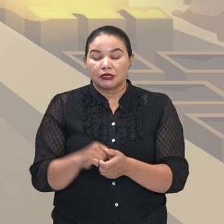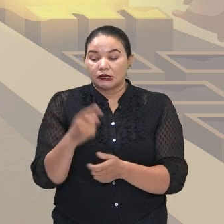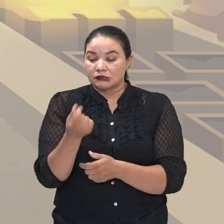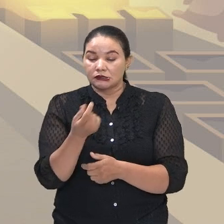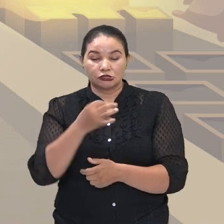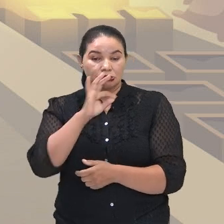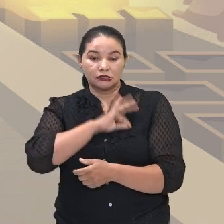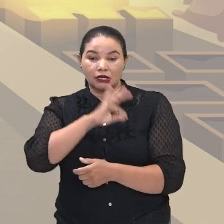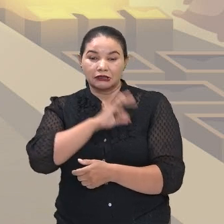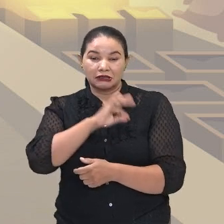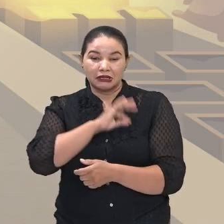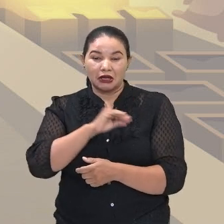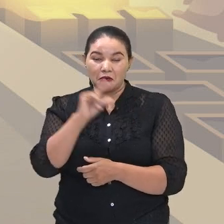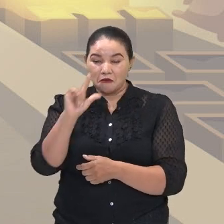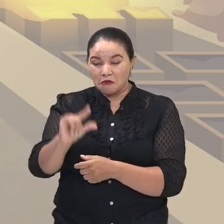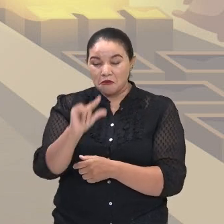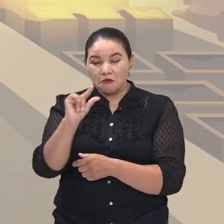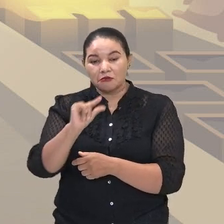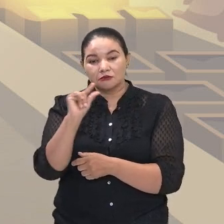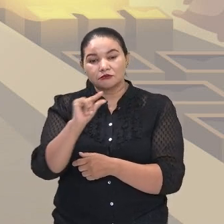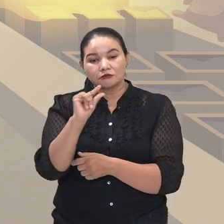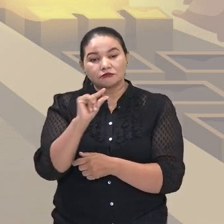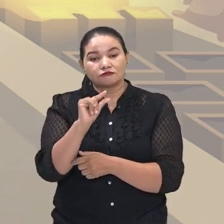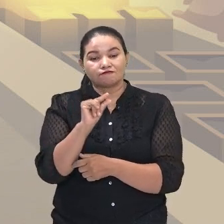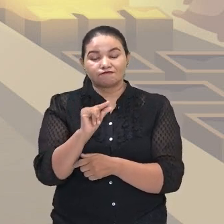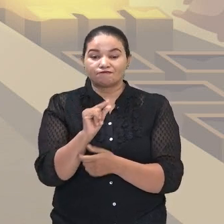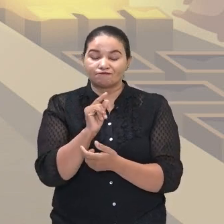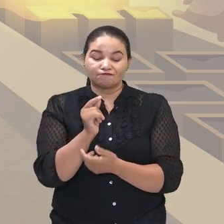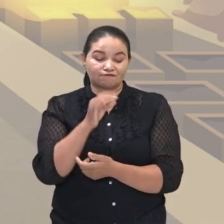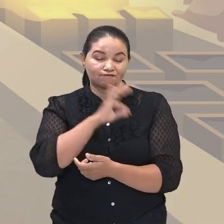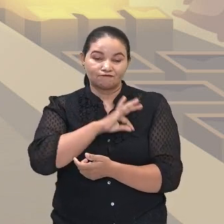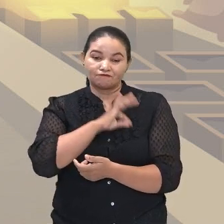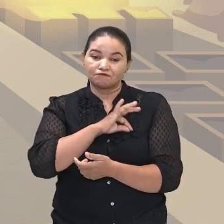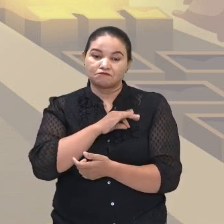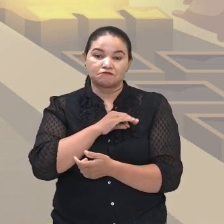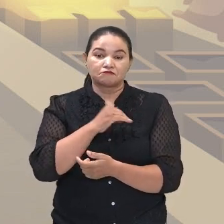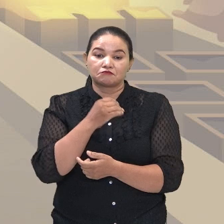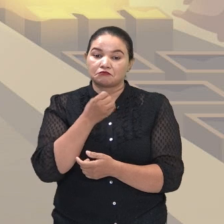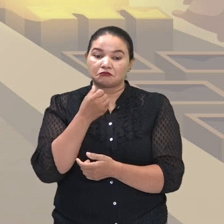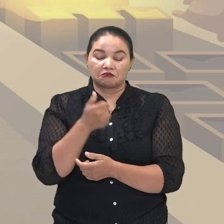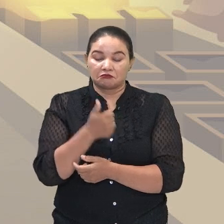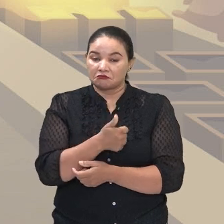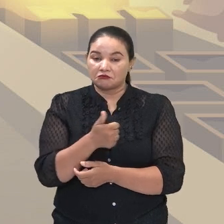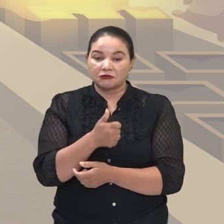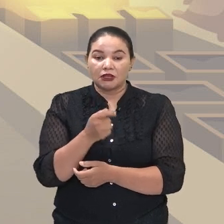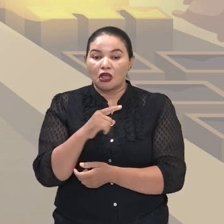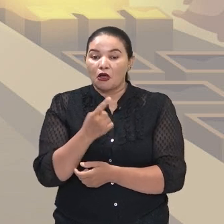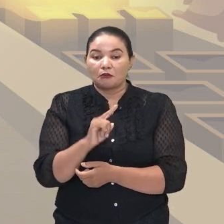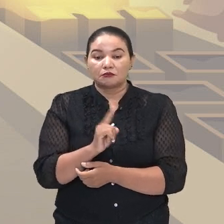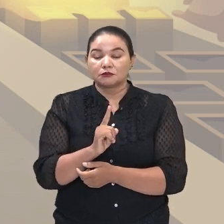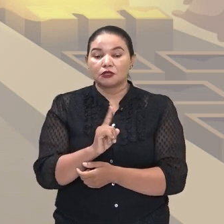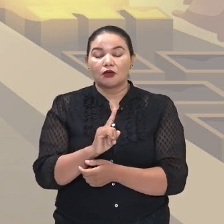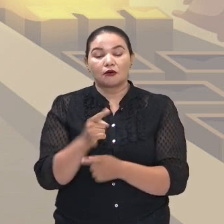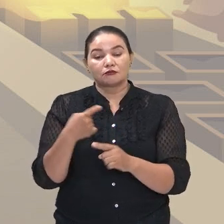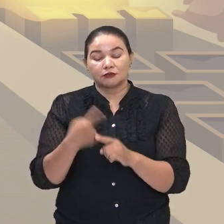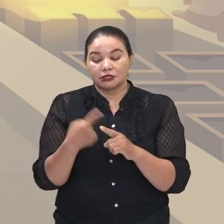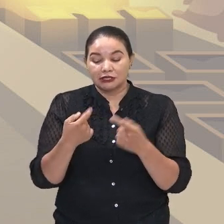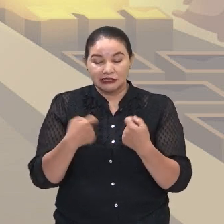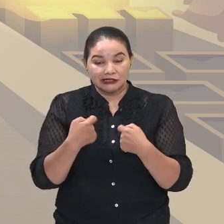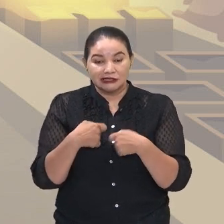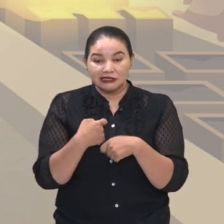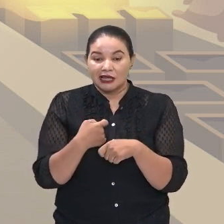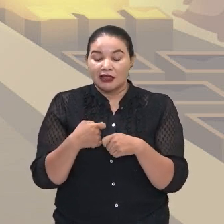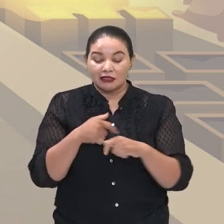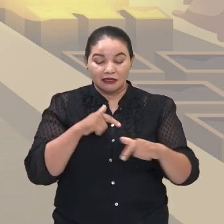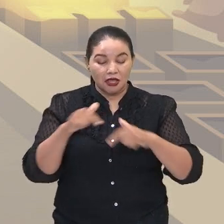baixos, eles não recebiam o suficiente, por isso que eles precisavam trabalhar cada vez mais. Existem relatos até